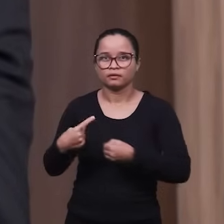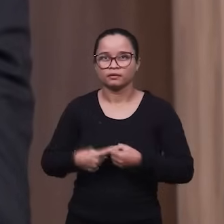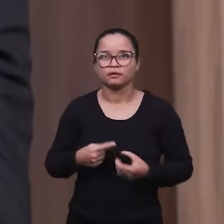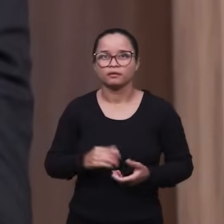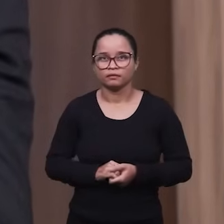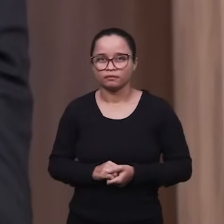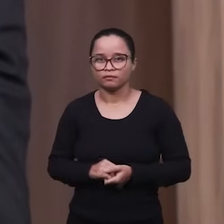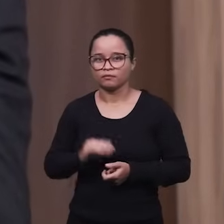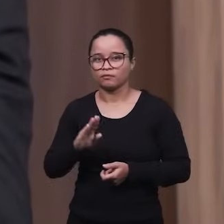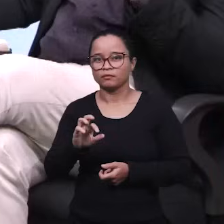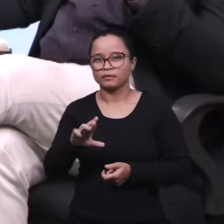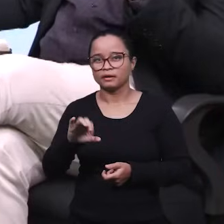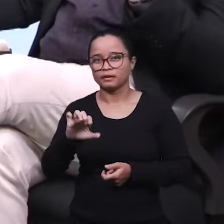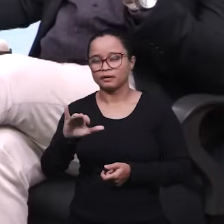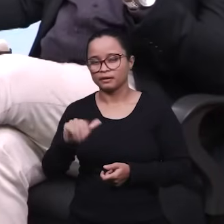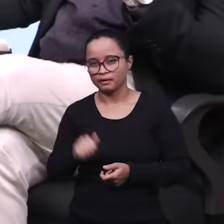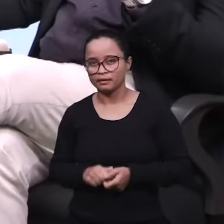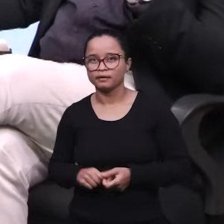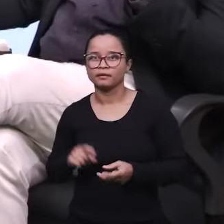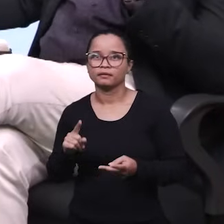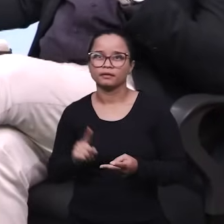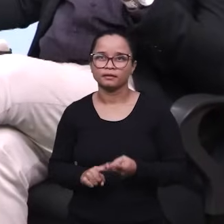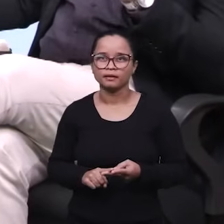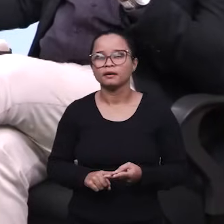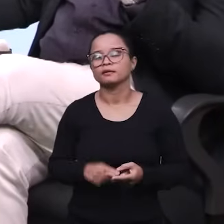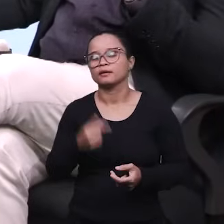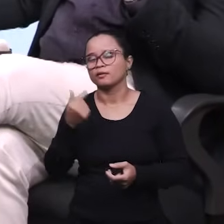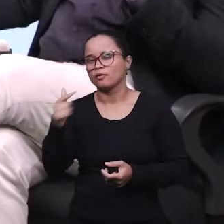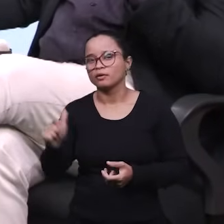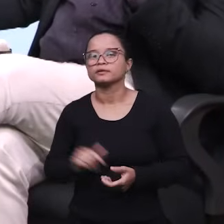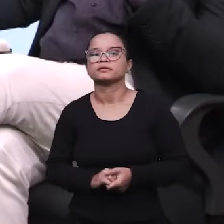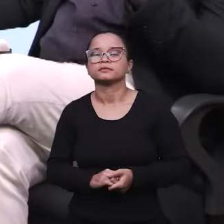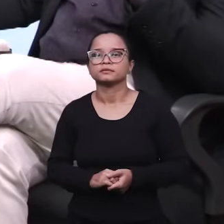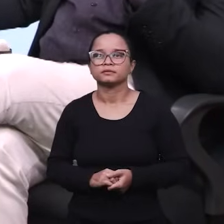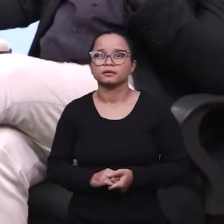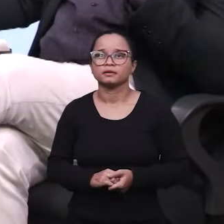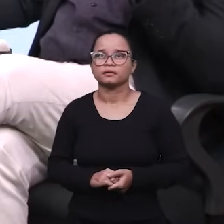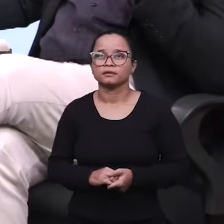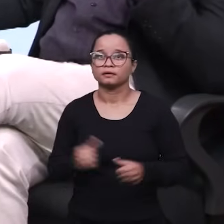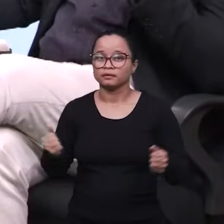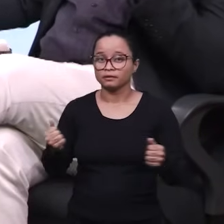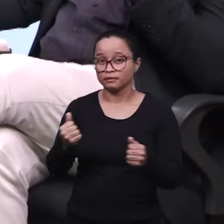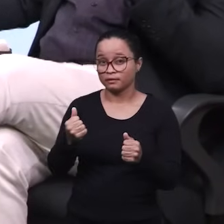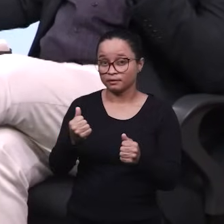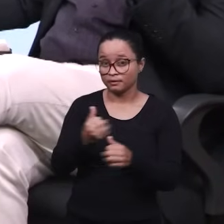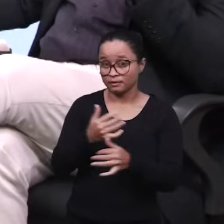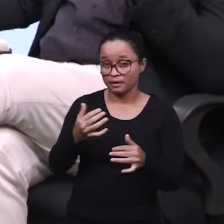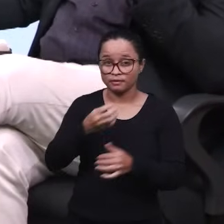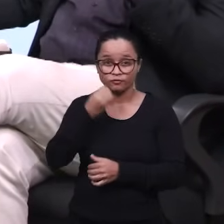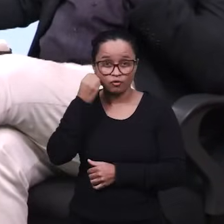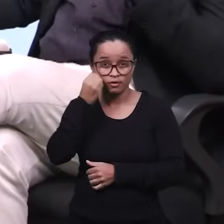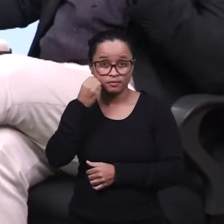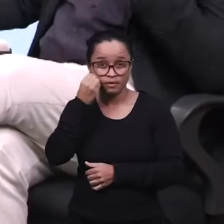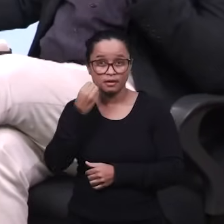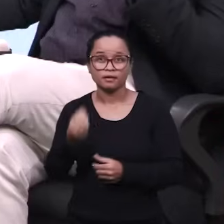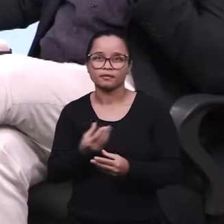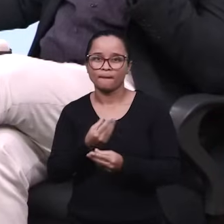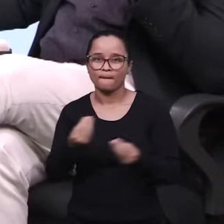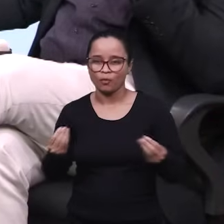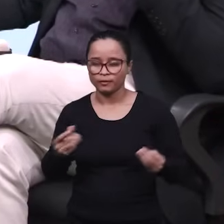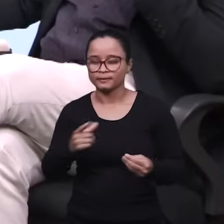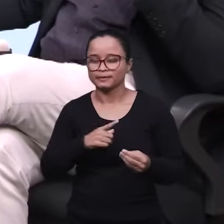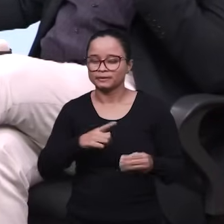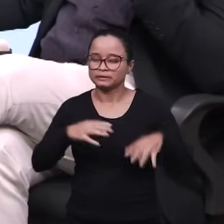por exemplo, né, como Tessalônica, que também são cidades com muita experiência e